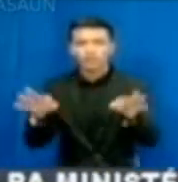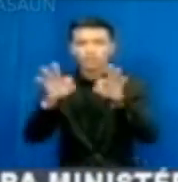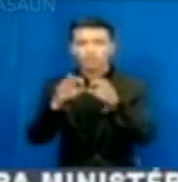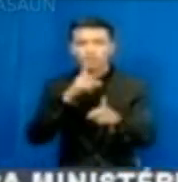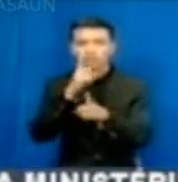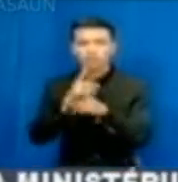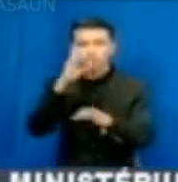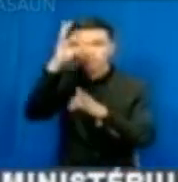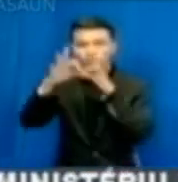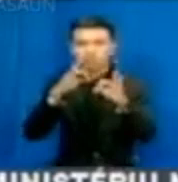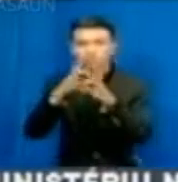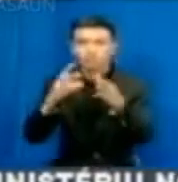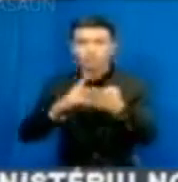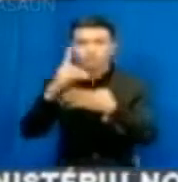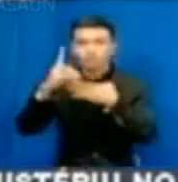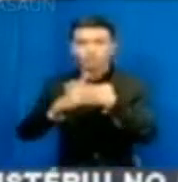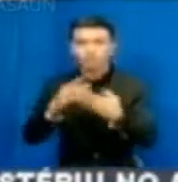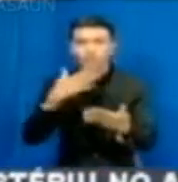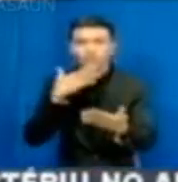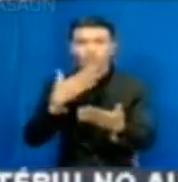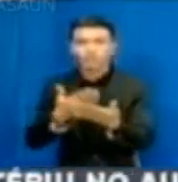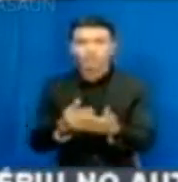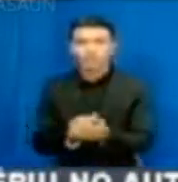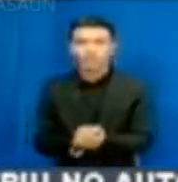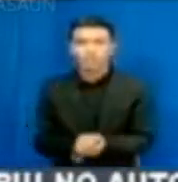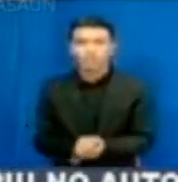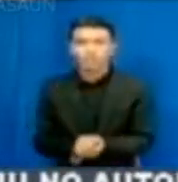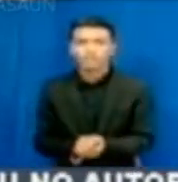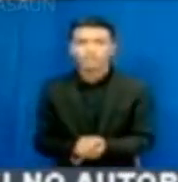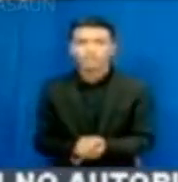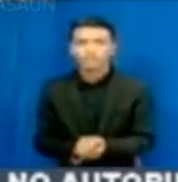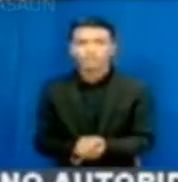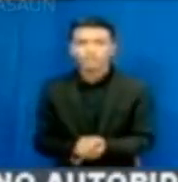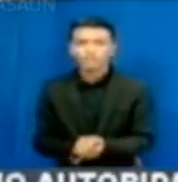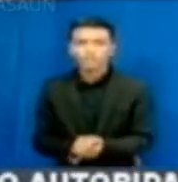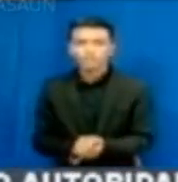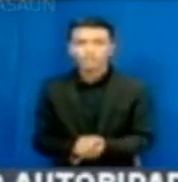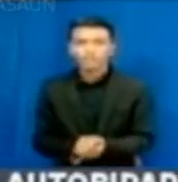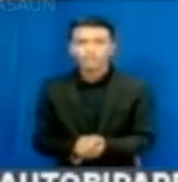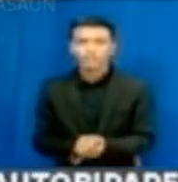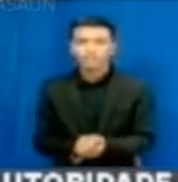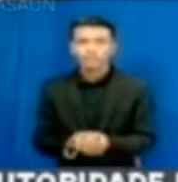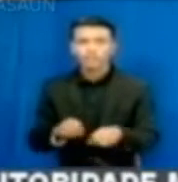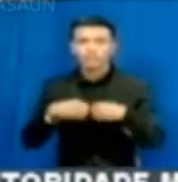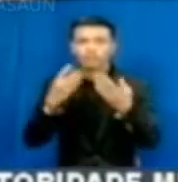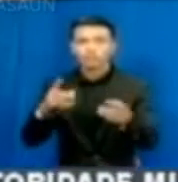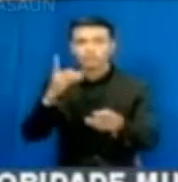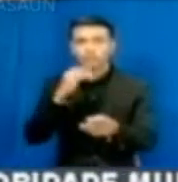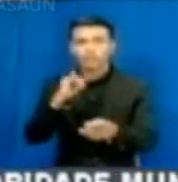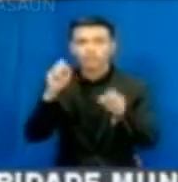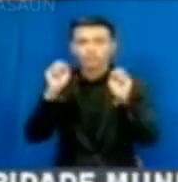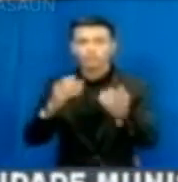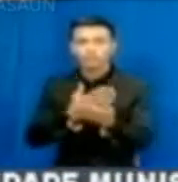Garante Desenvolvimento Sustentável Cari Kita Garante Toto Nen Hira Maldir Bel Semos Atu Dihang